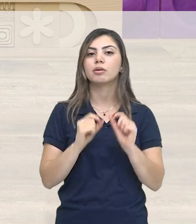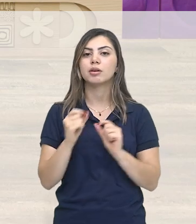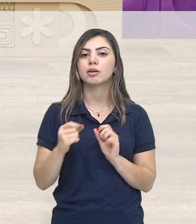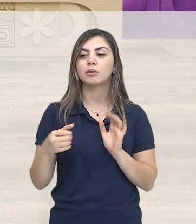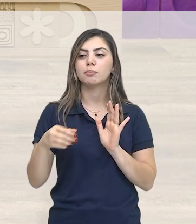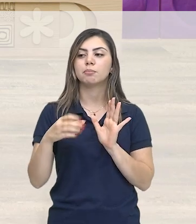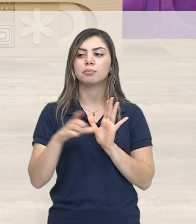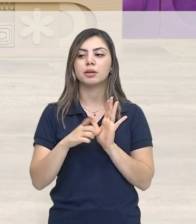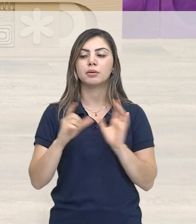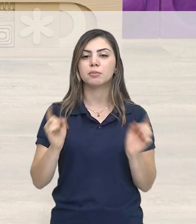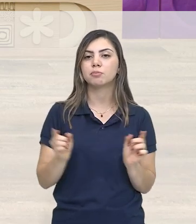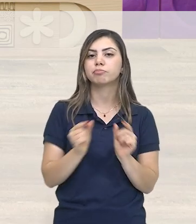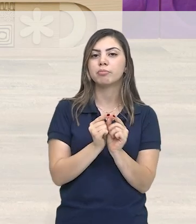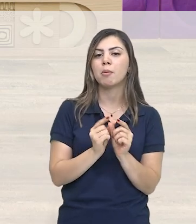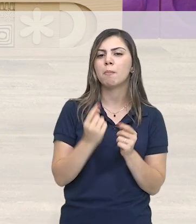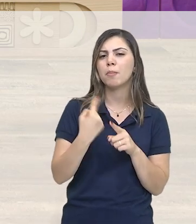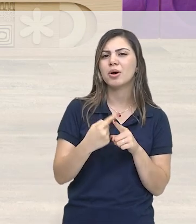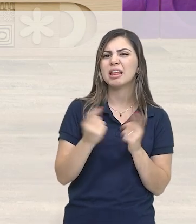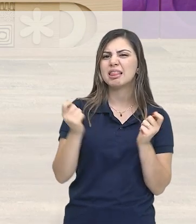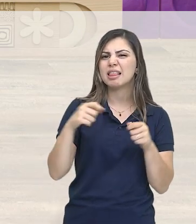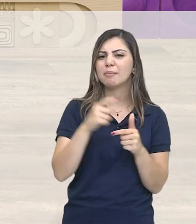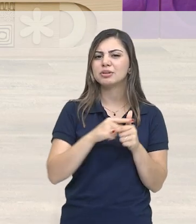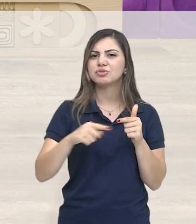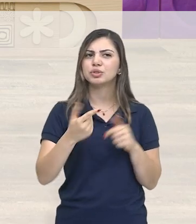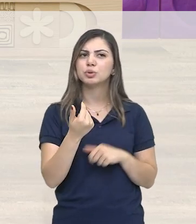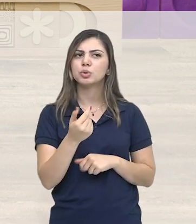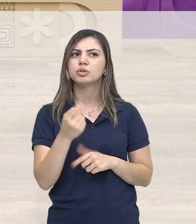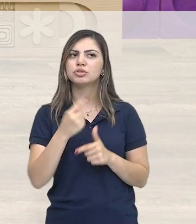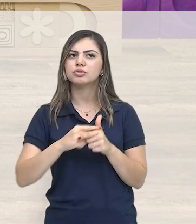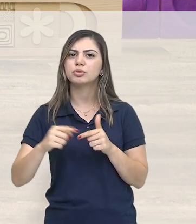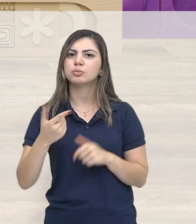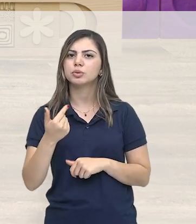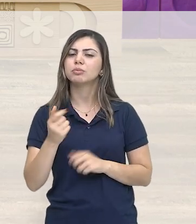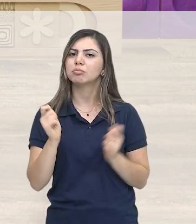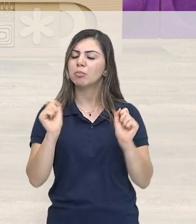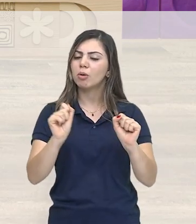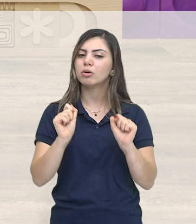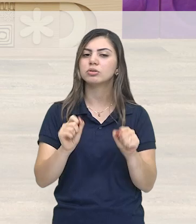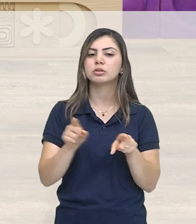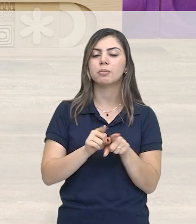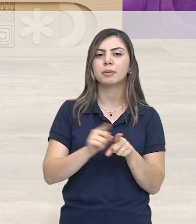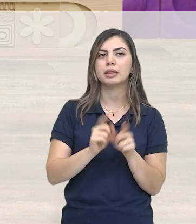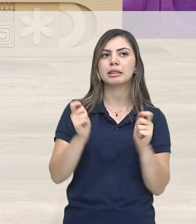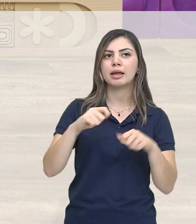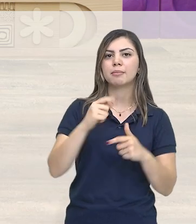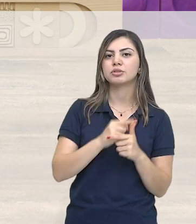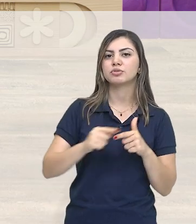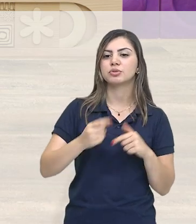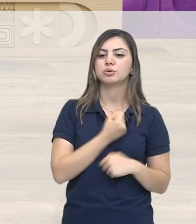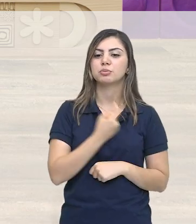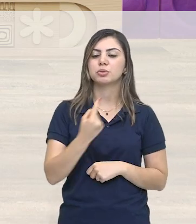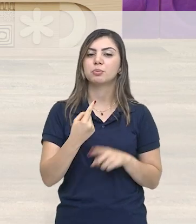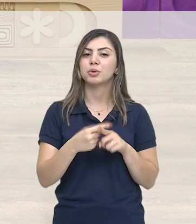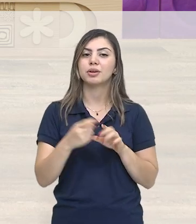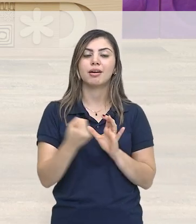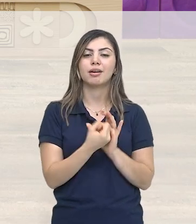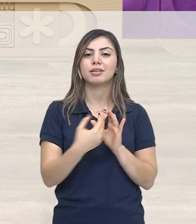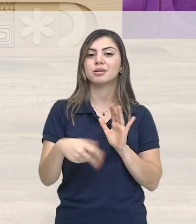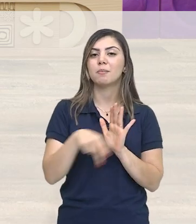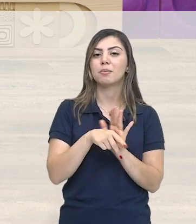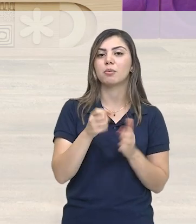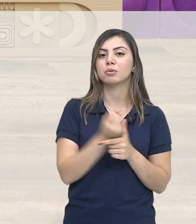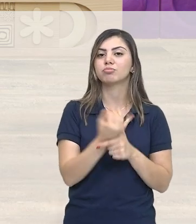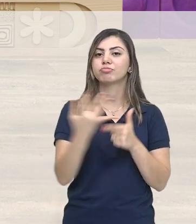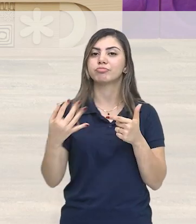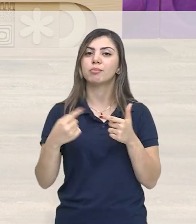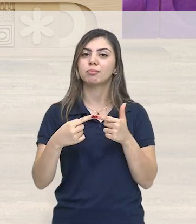quê? Eu posso dividir 12 por 12? Posso. Posso dividir ele por 1? Posso. Isso é característica do número primo. Mas